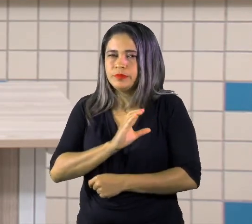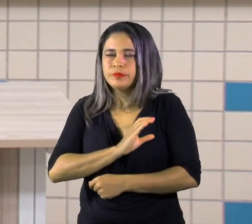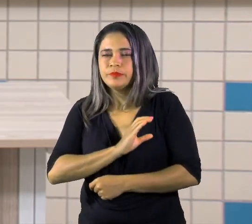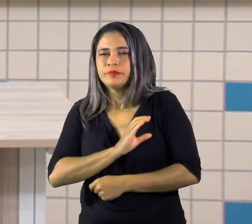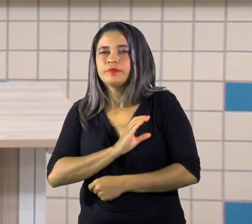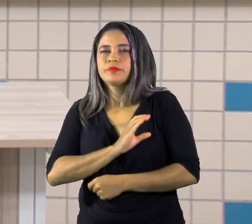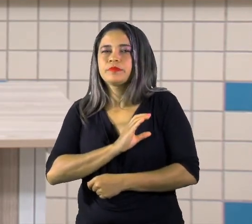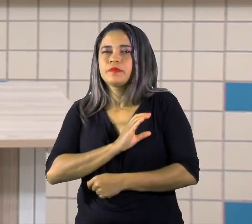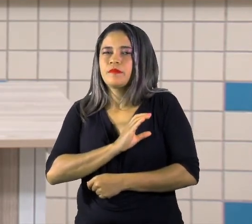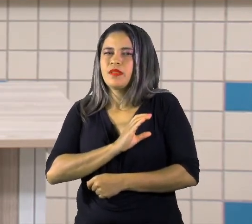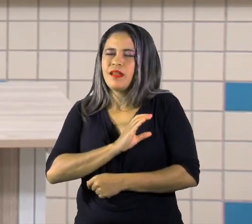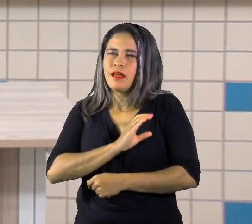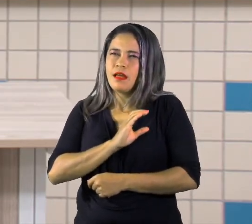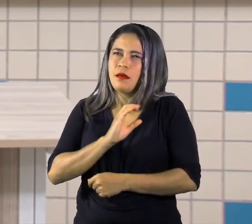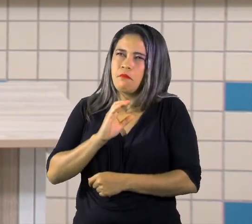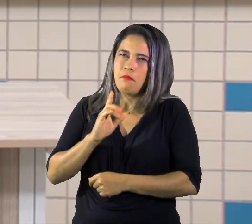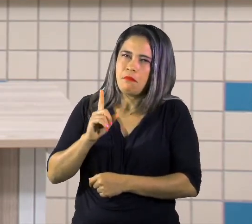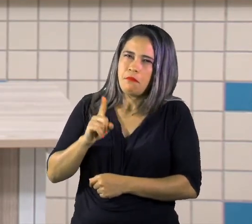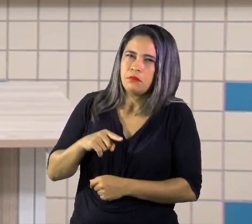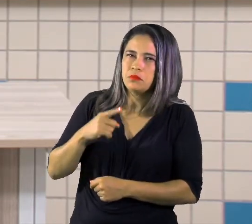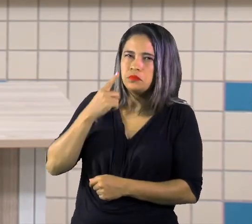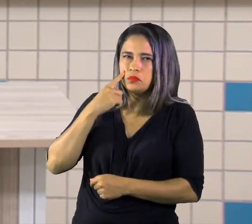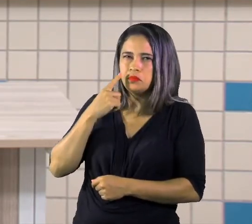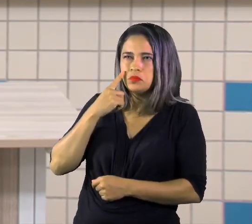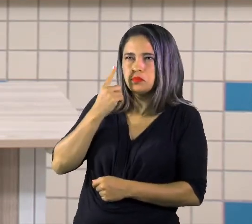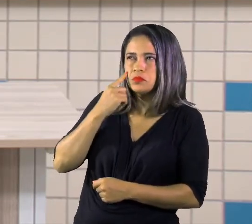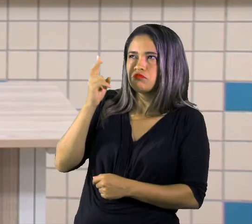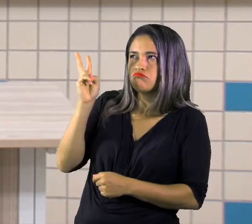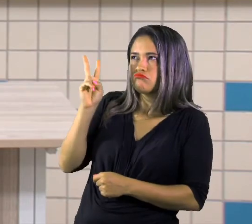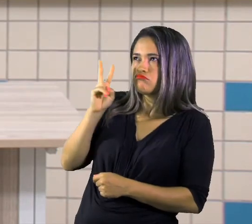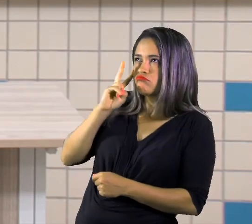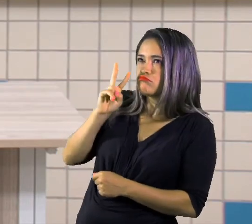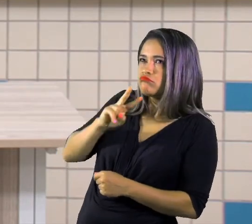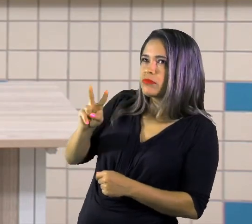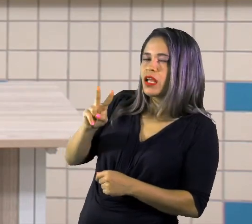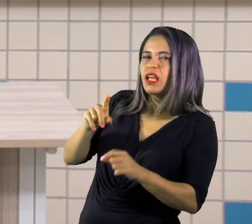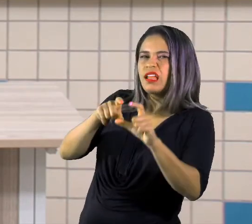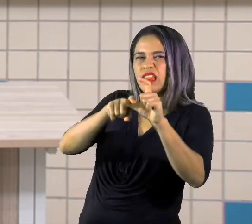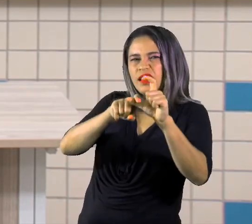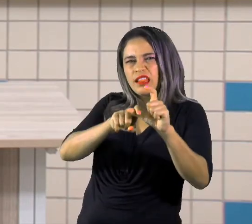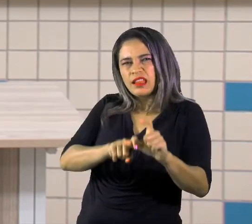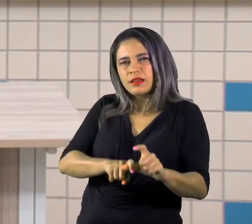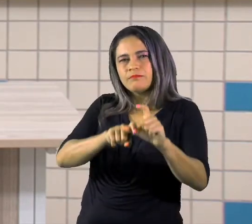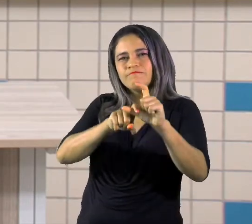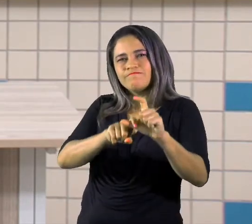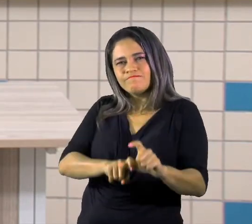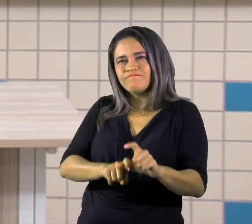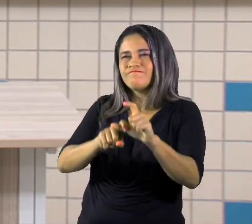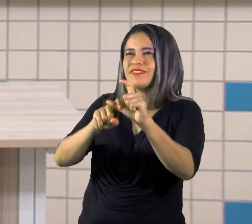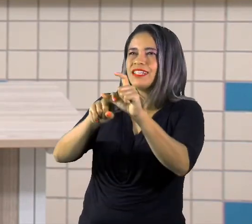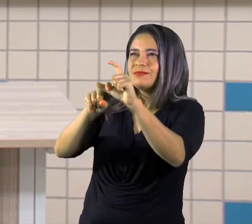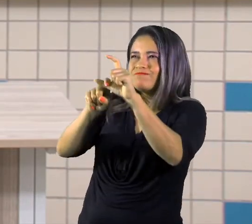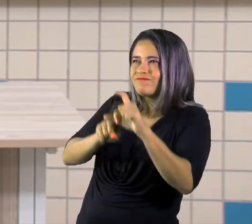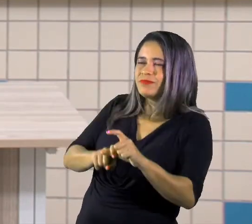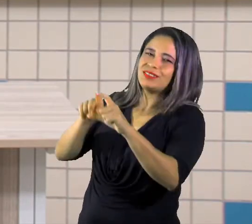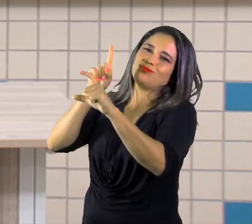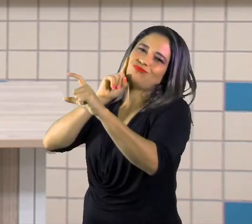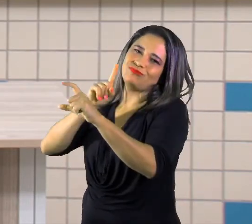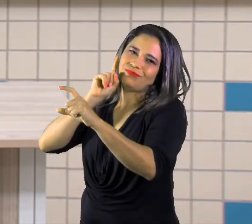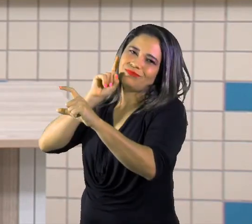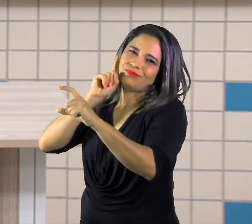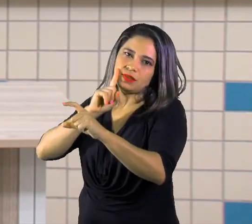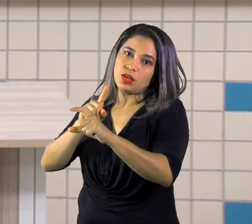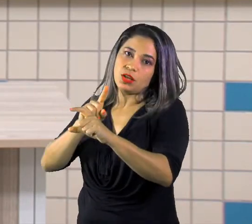que é bastante notável é a dependência da sua economia baseada nos Estados Unidos, ou seja, quase tudo